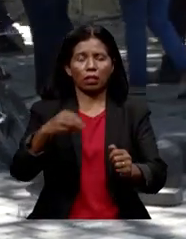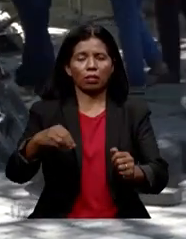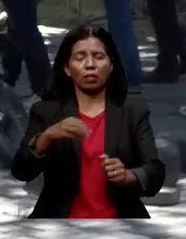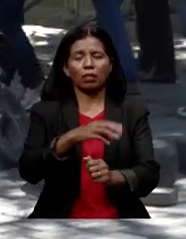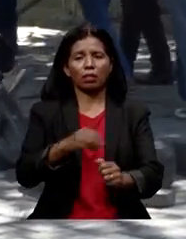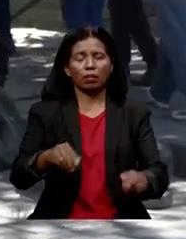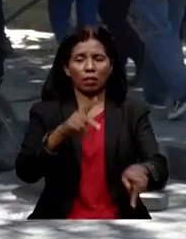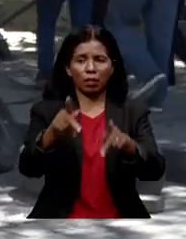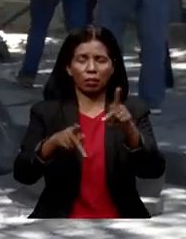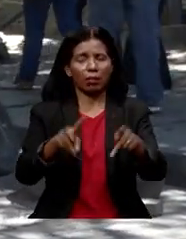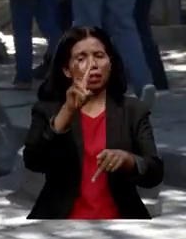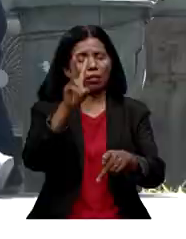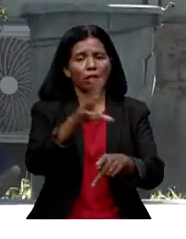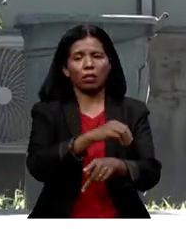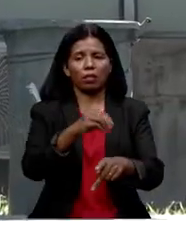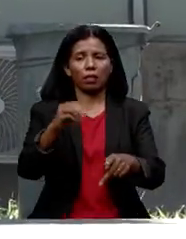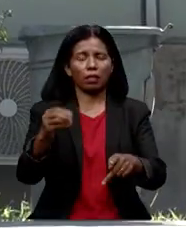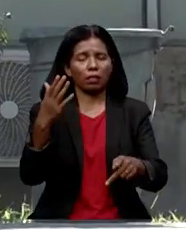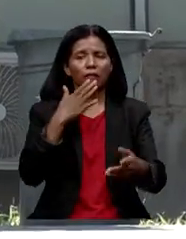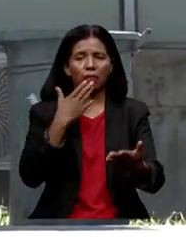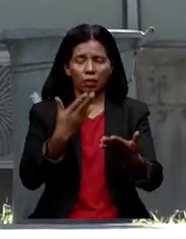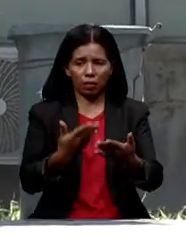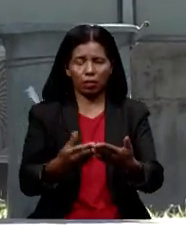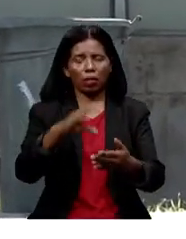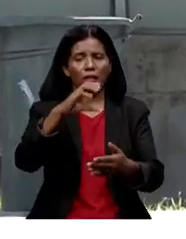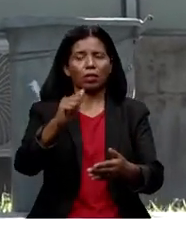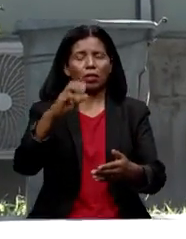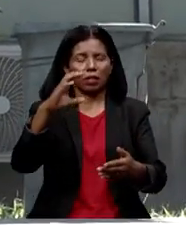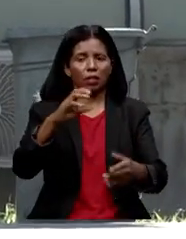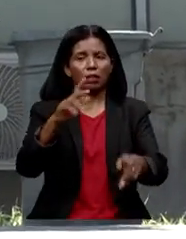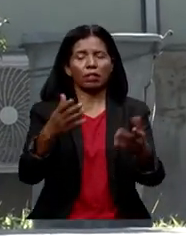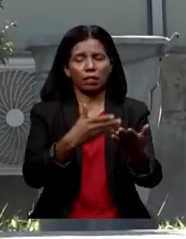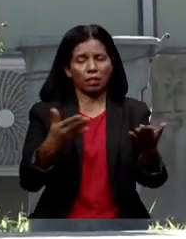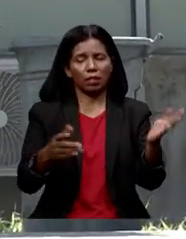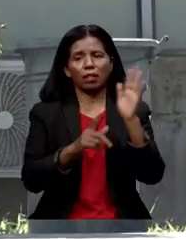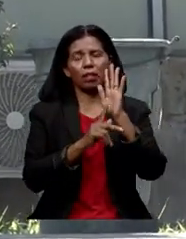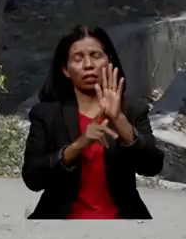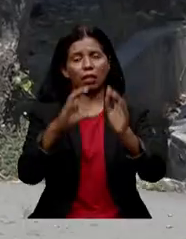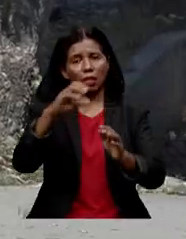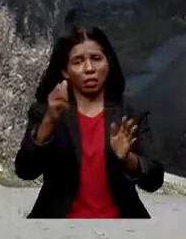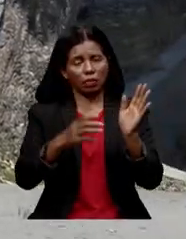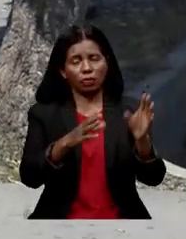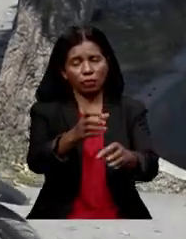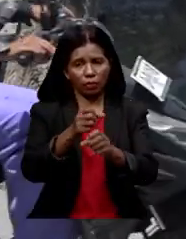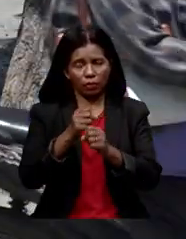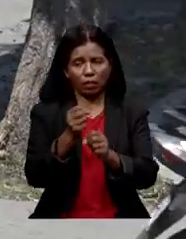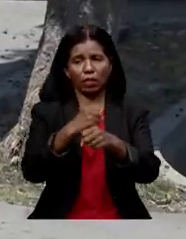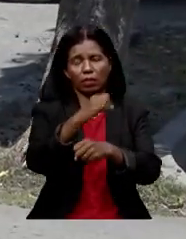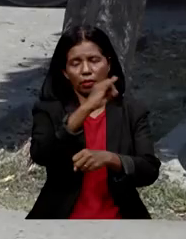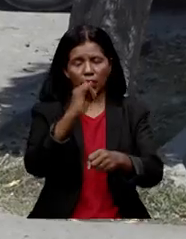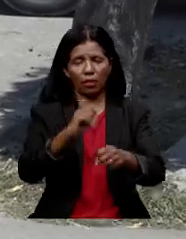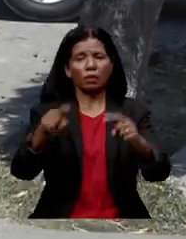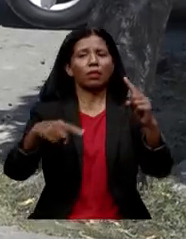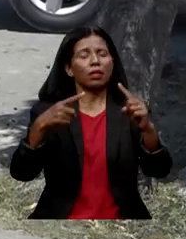mebe suspeito na enrua e a cooperação nebe diak, ho CAC evidência hirak nebe CAC recolha ona, sei halo identificação, no